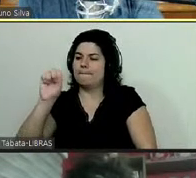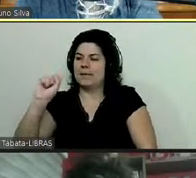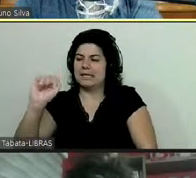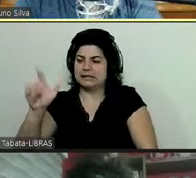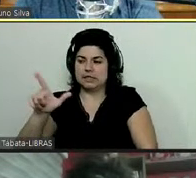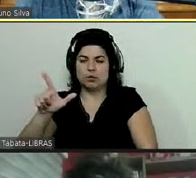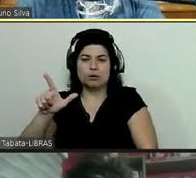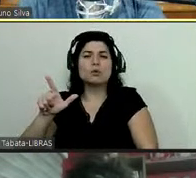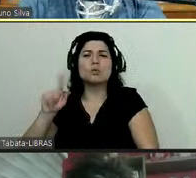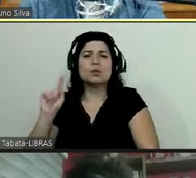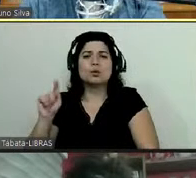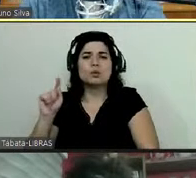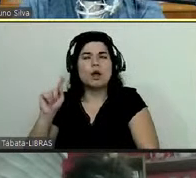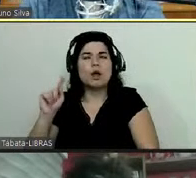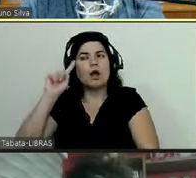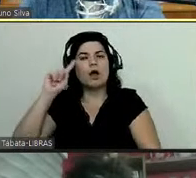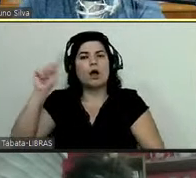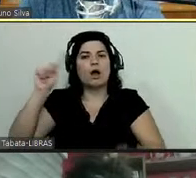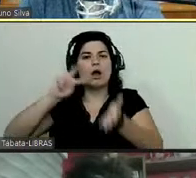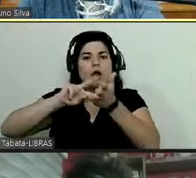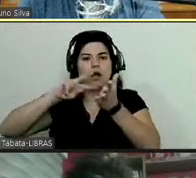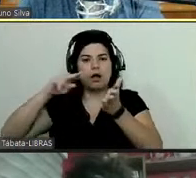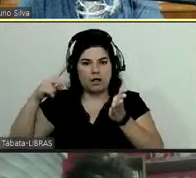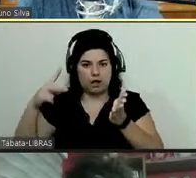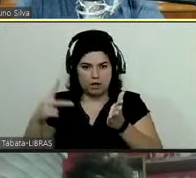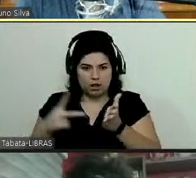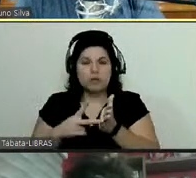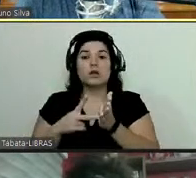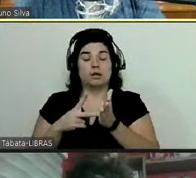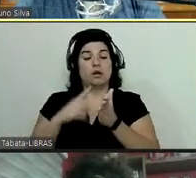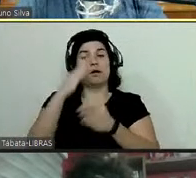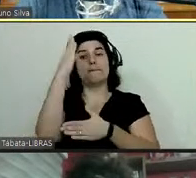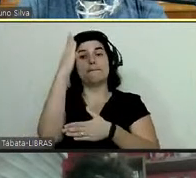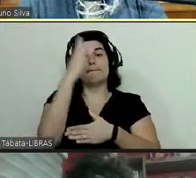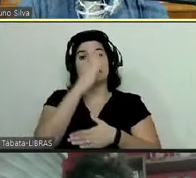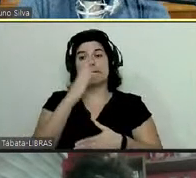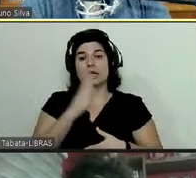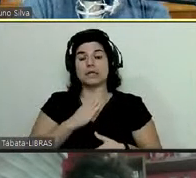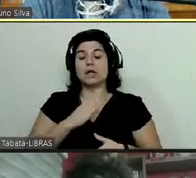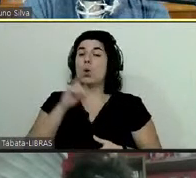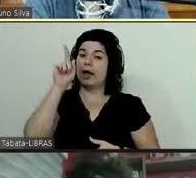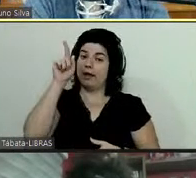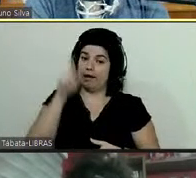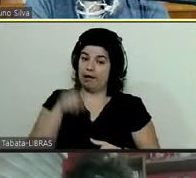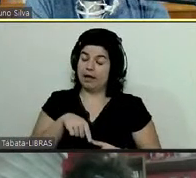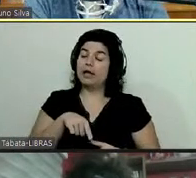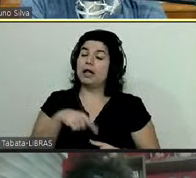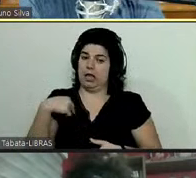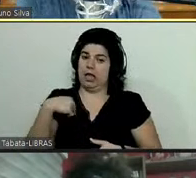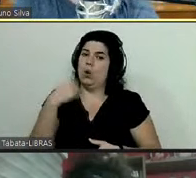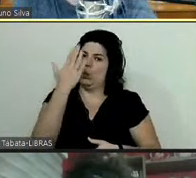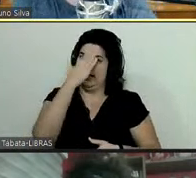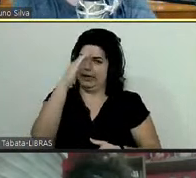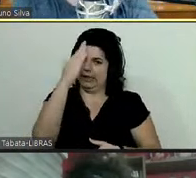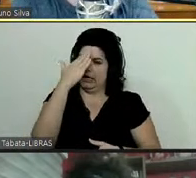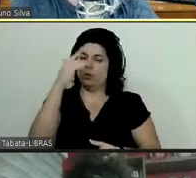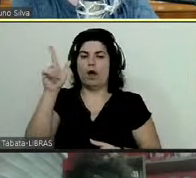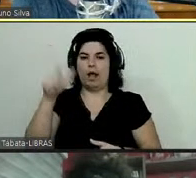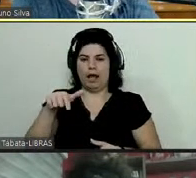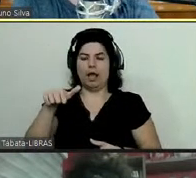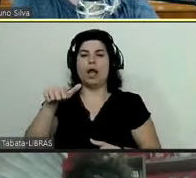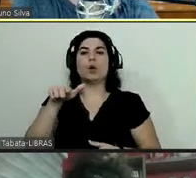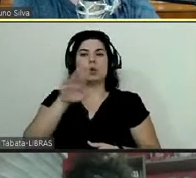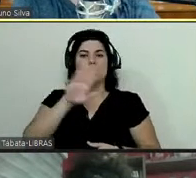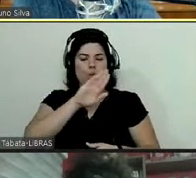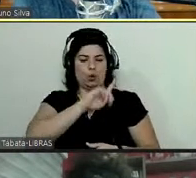até aqui isso quer dizer alguma coisa e o Brasil ele é até onde eu consigo entender uma república